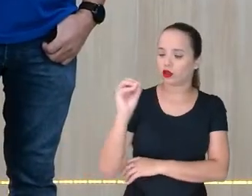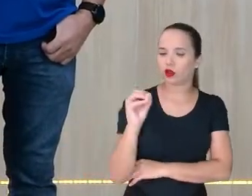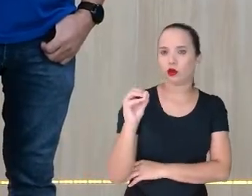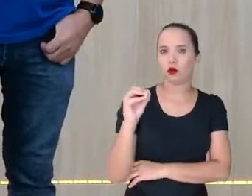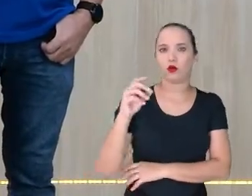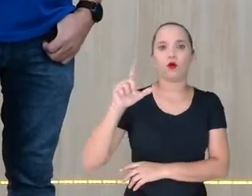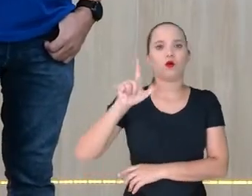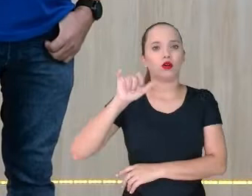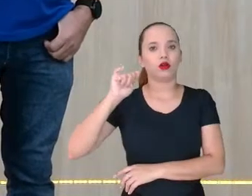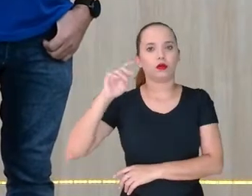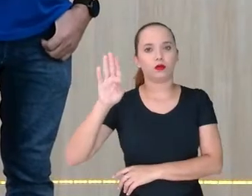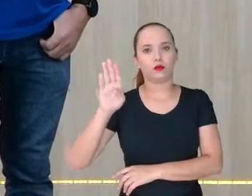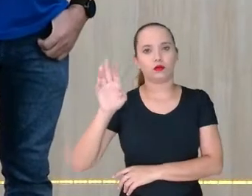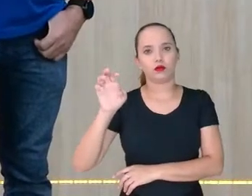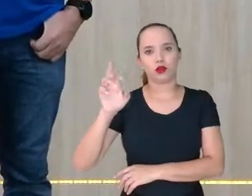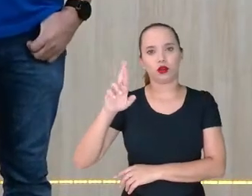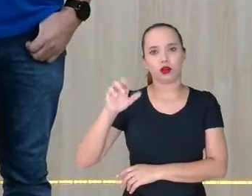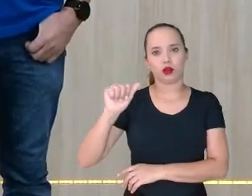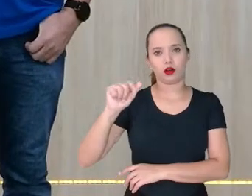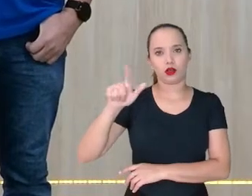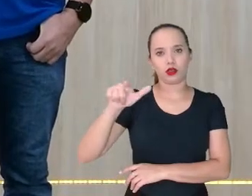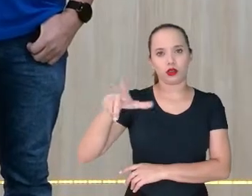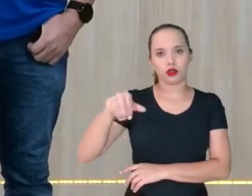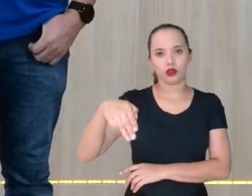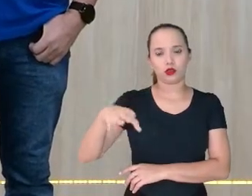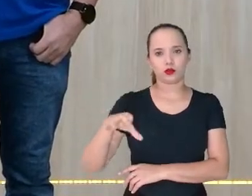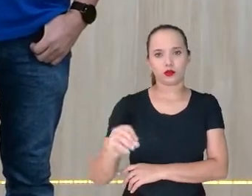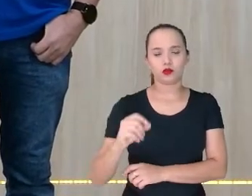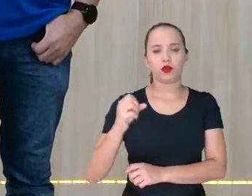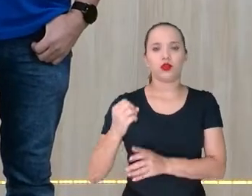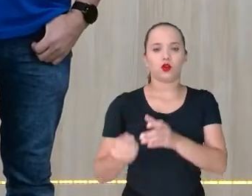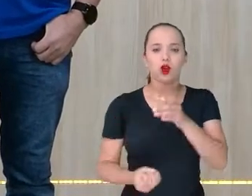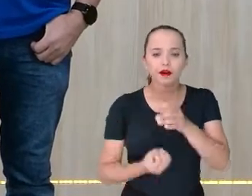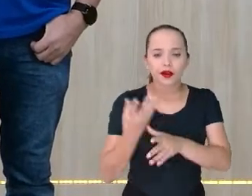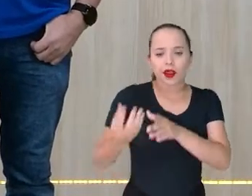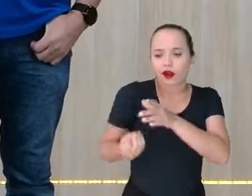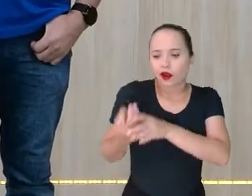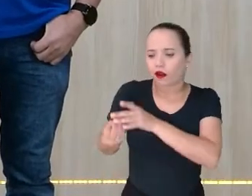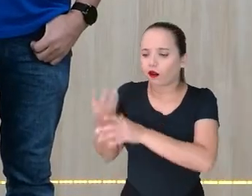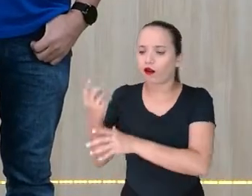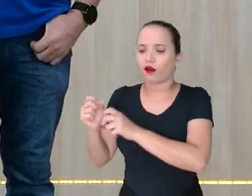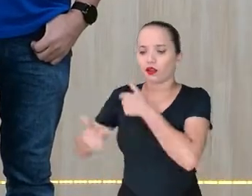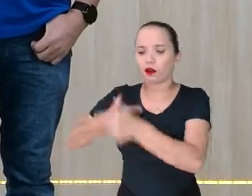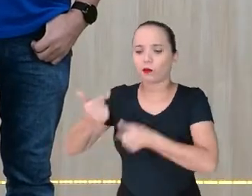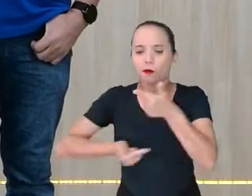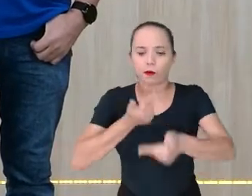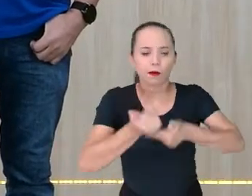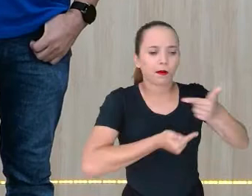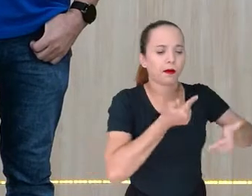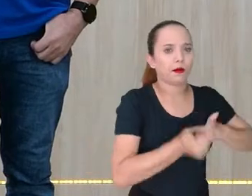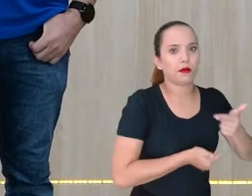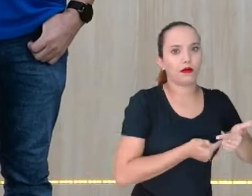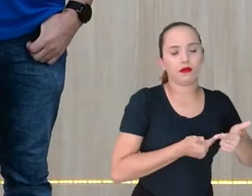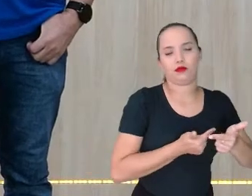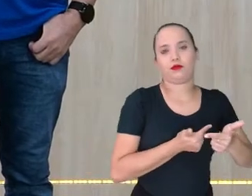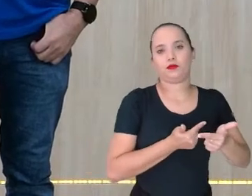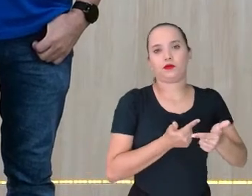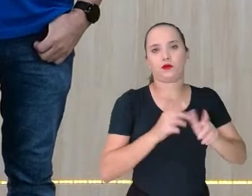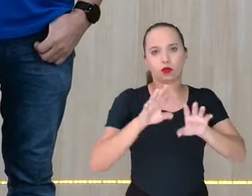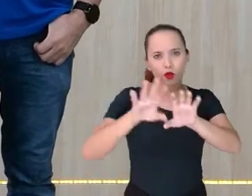o neoliberalismo, né? A produção. Aí, por exemplo, o sistema de